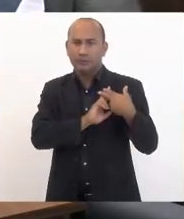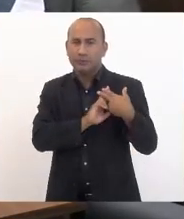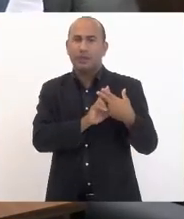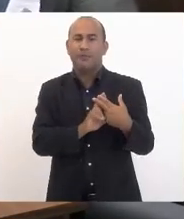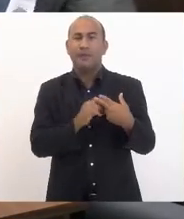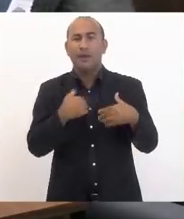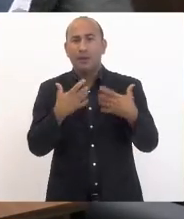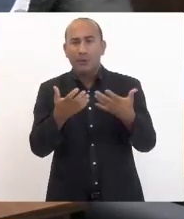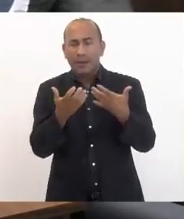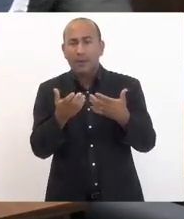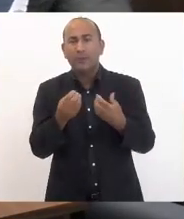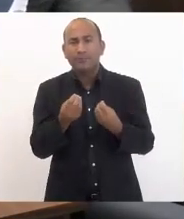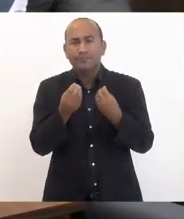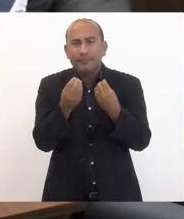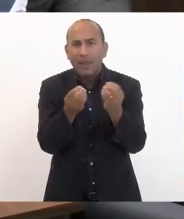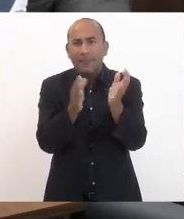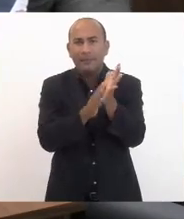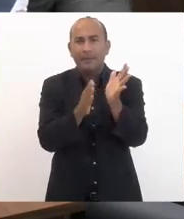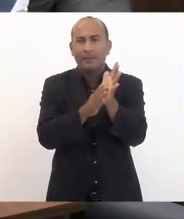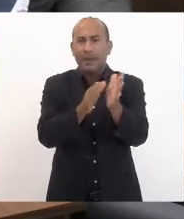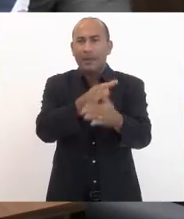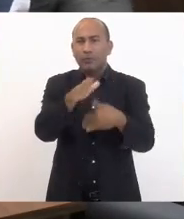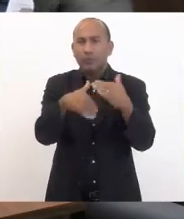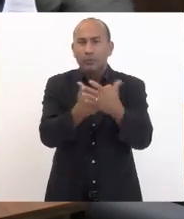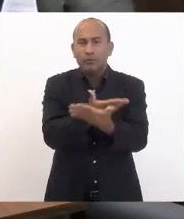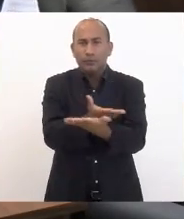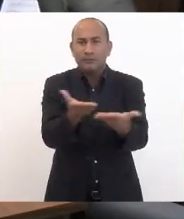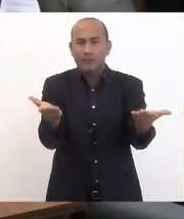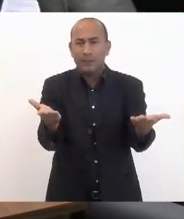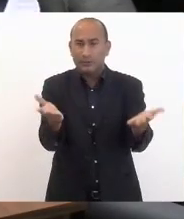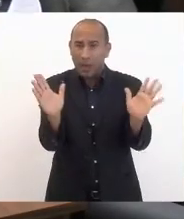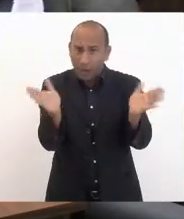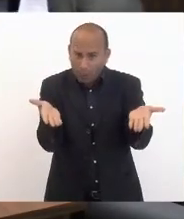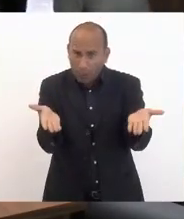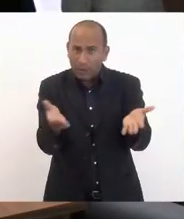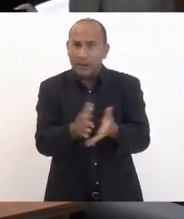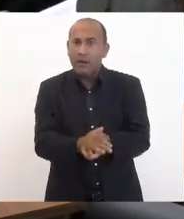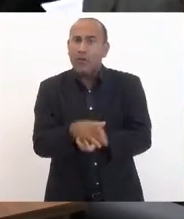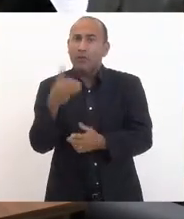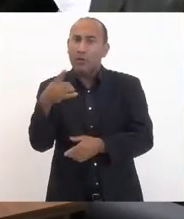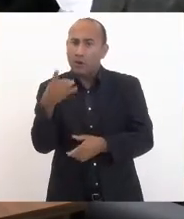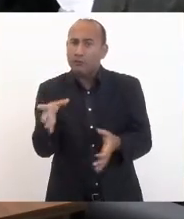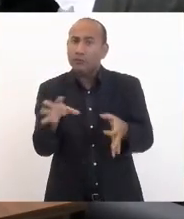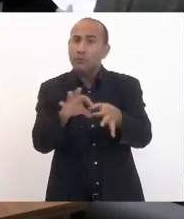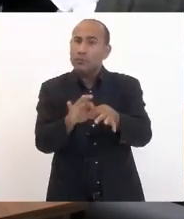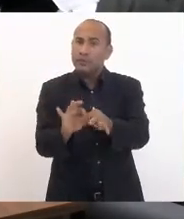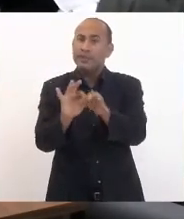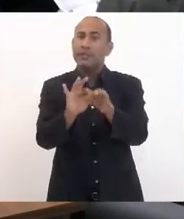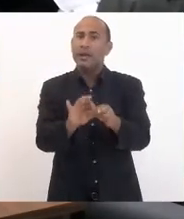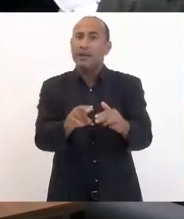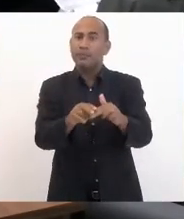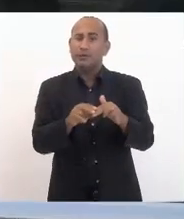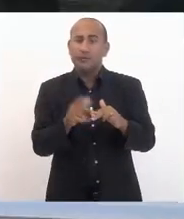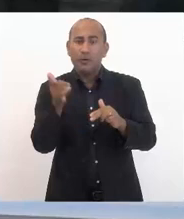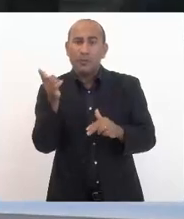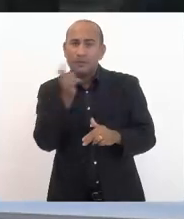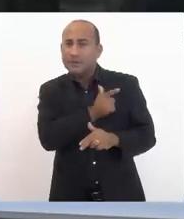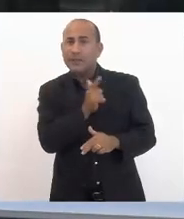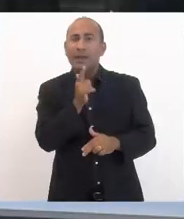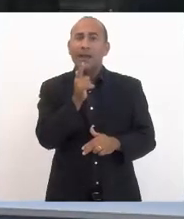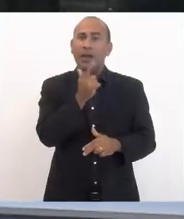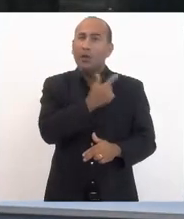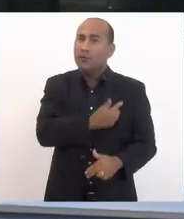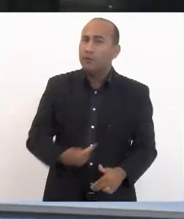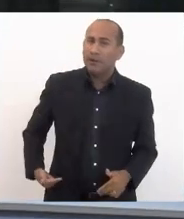Eu queria dar o parabéns a todos vocês. Agora, nós vamos nos unir para conseguir que o